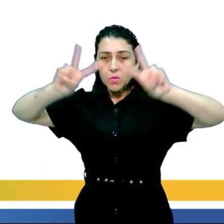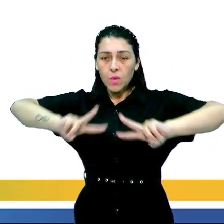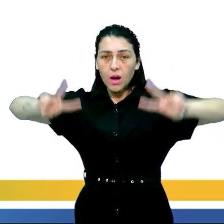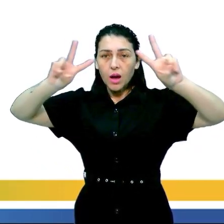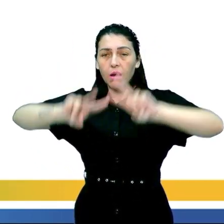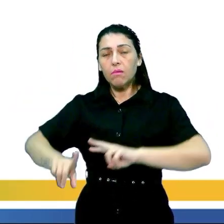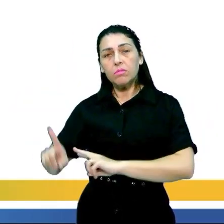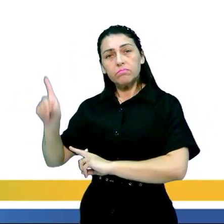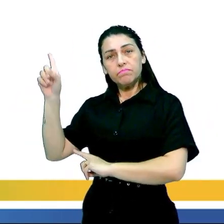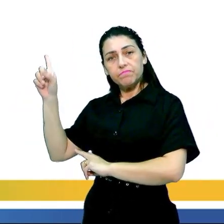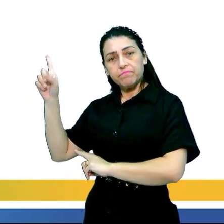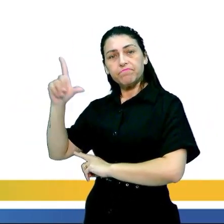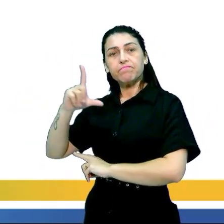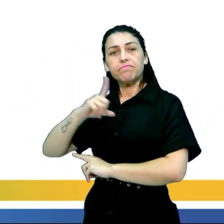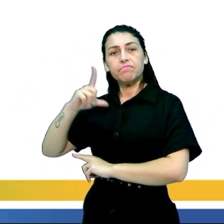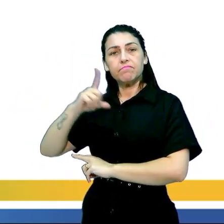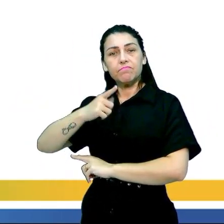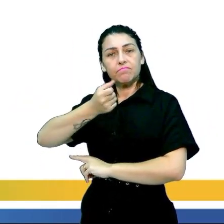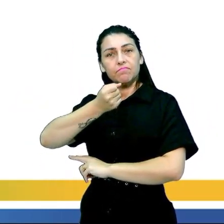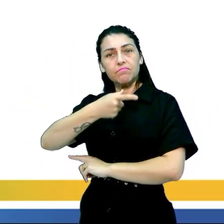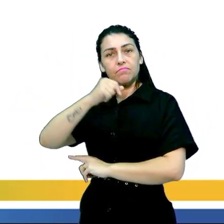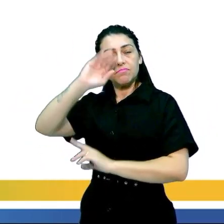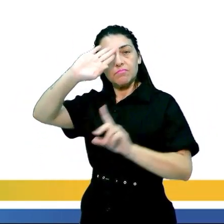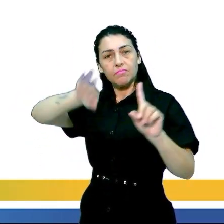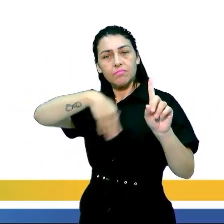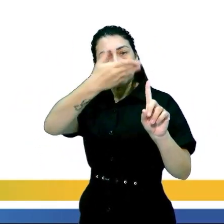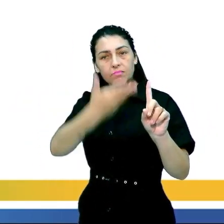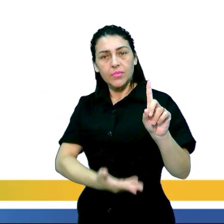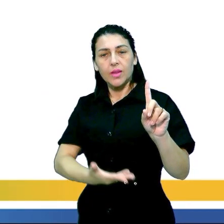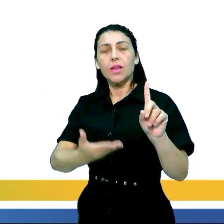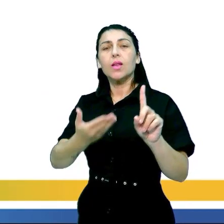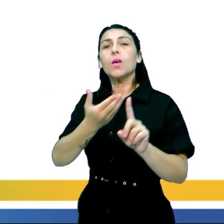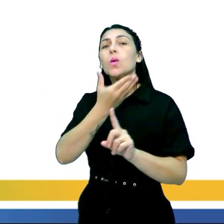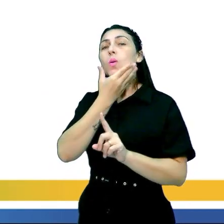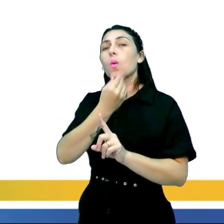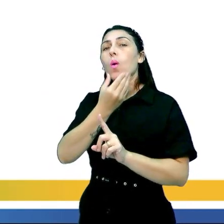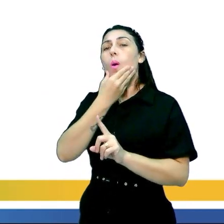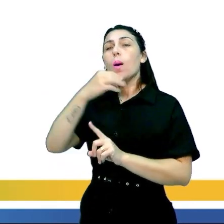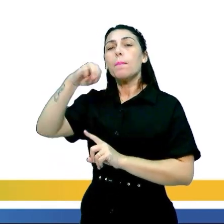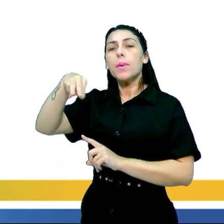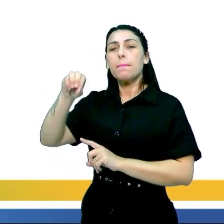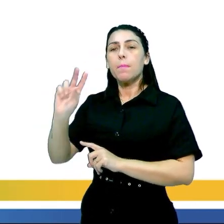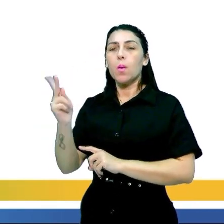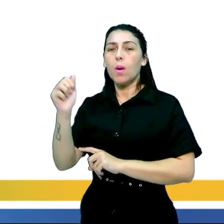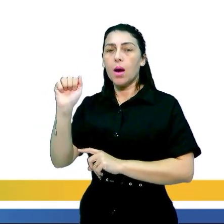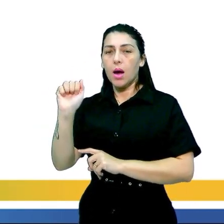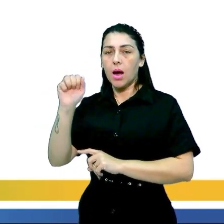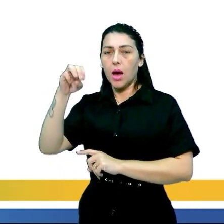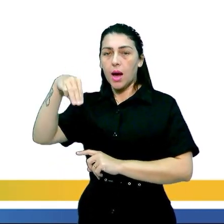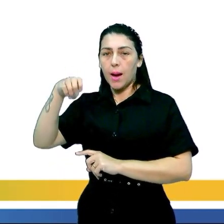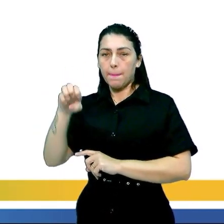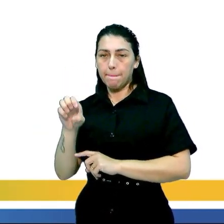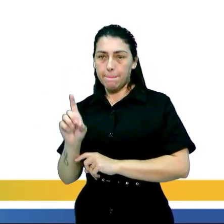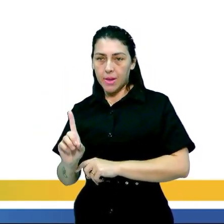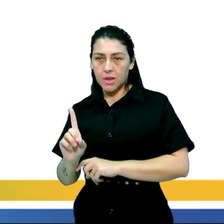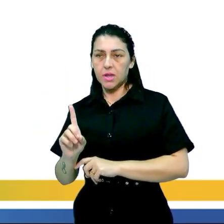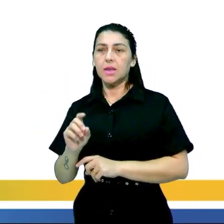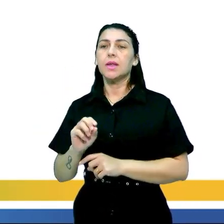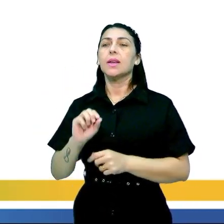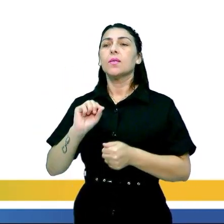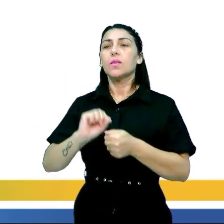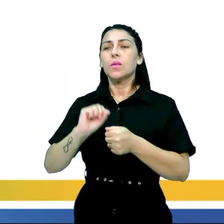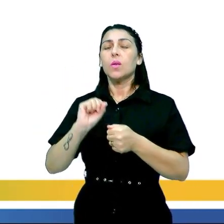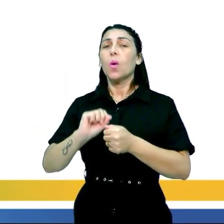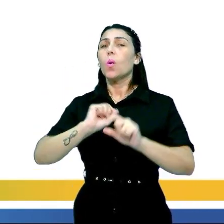Bem, aqui a gente tem uma charge em homenagem a esse rapaz que ateou fogo ao próprio corpo, Mohamed